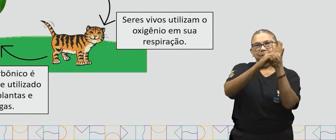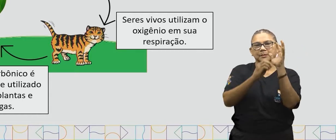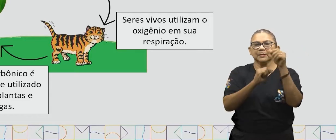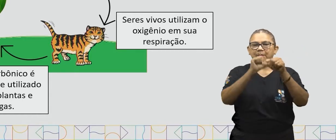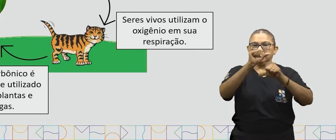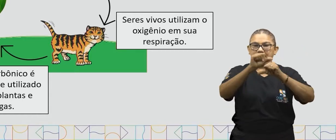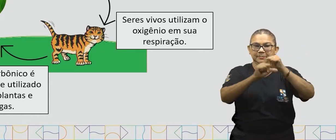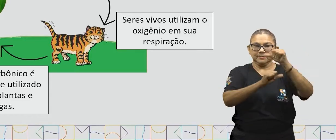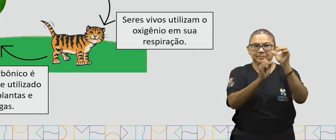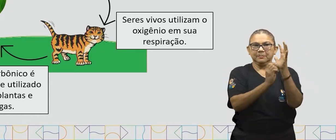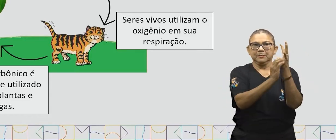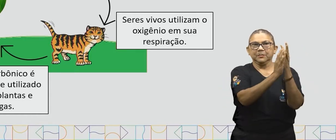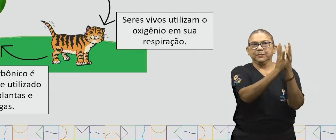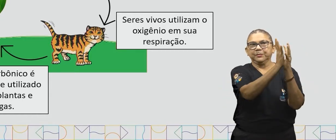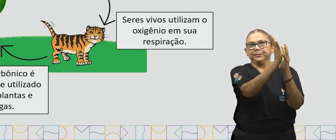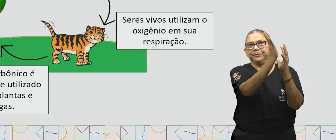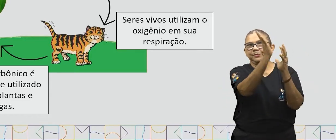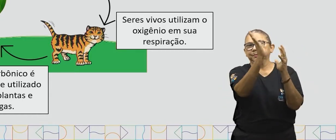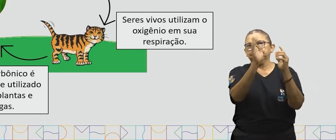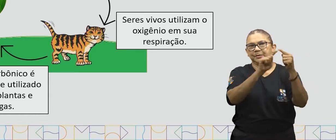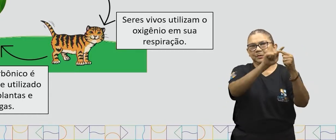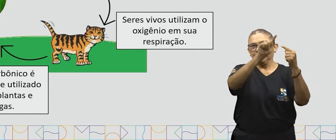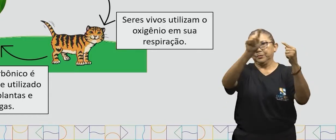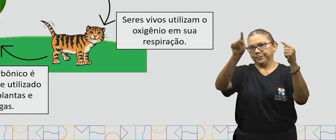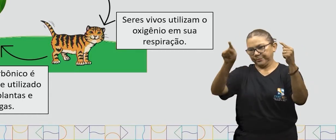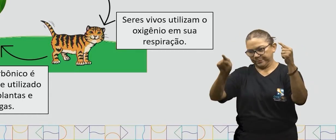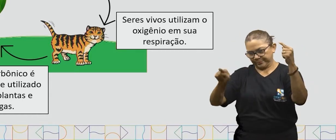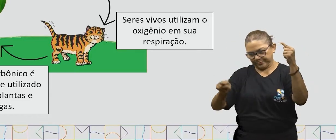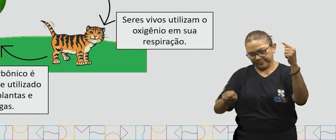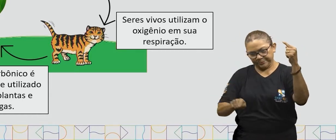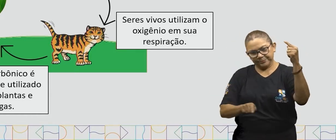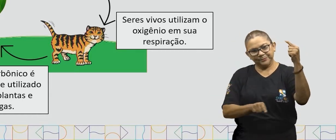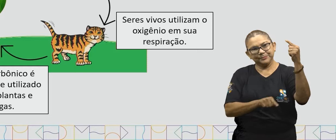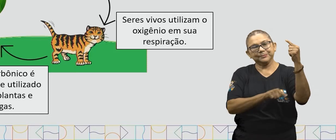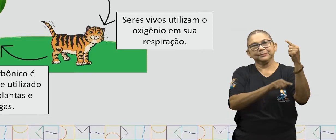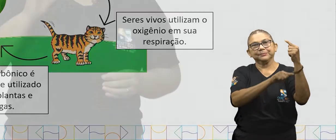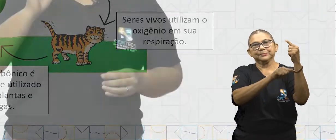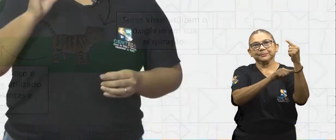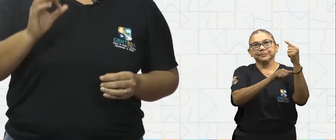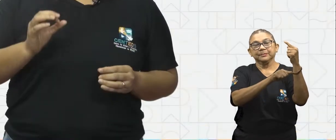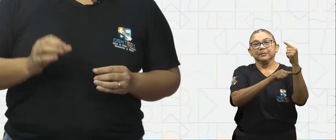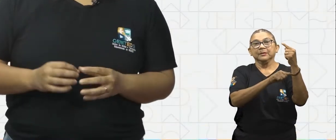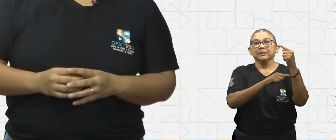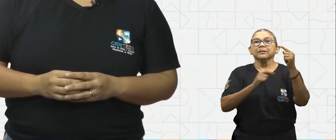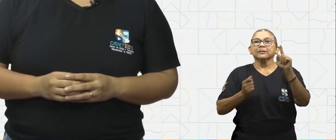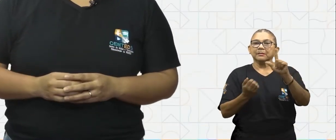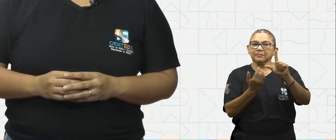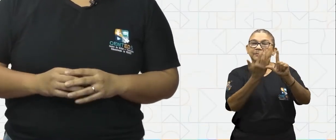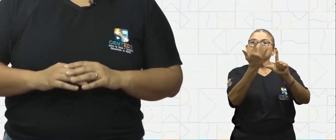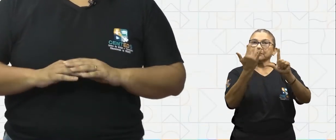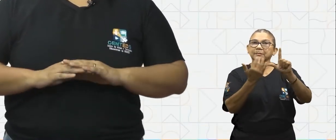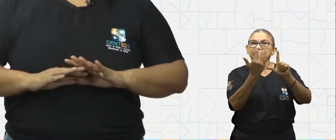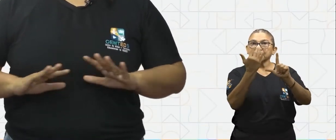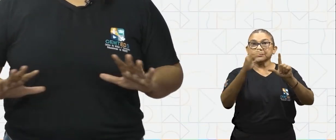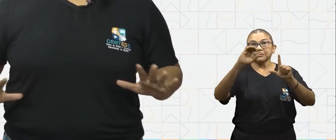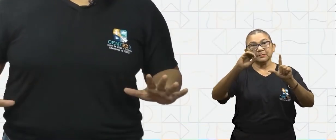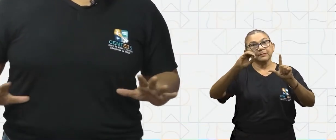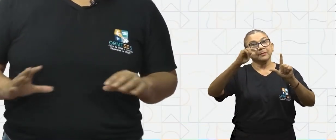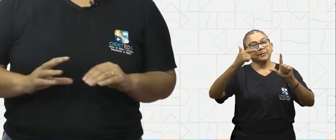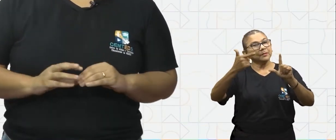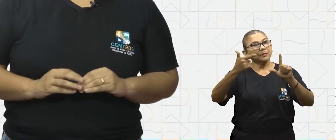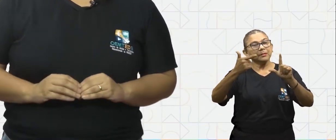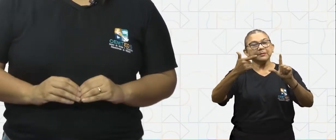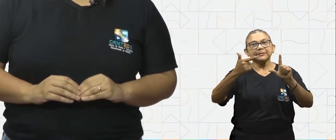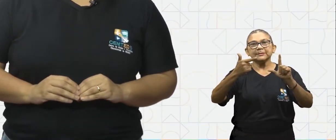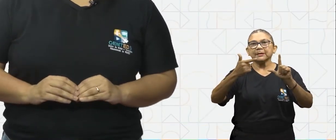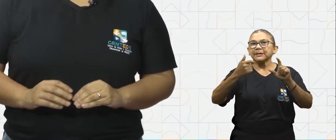oxigênio. Dessa maneira, fecha-se um ciclo, o ciclo do oxigênio. O gás oxigênio é indispensável